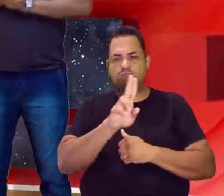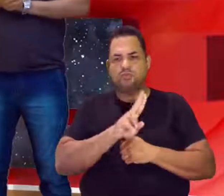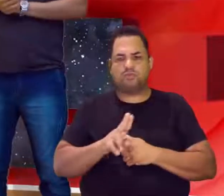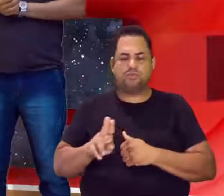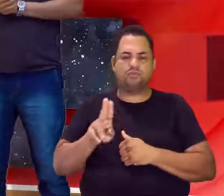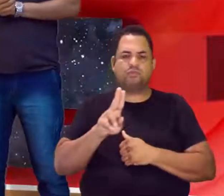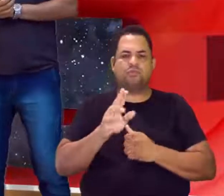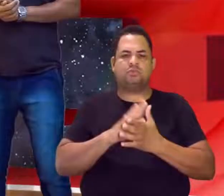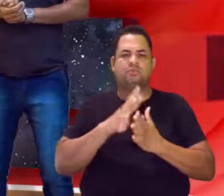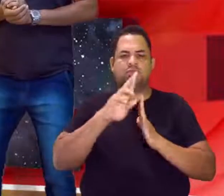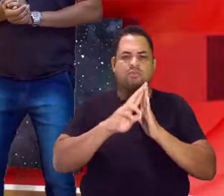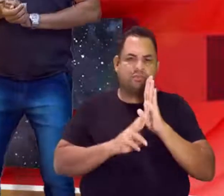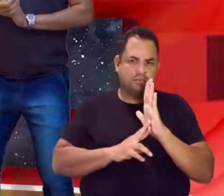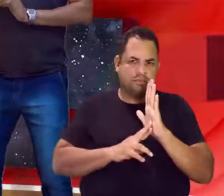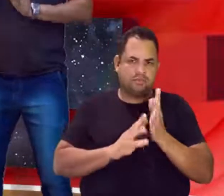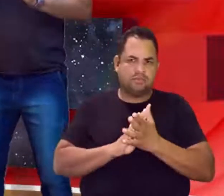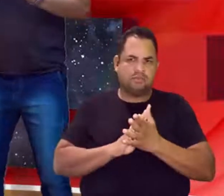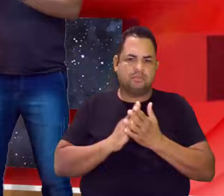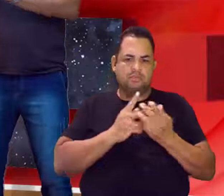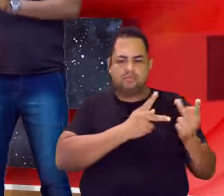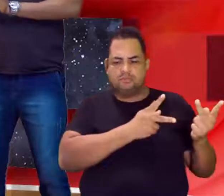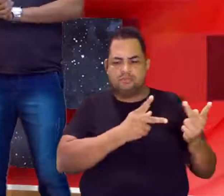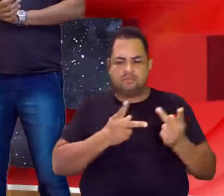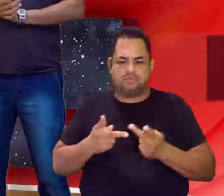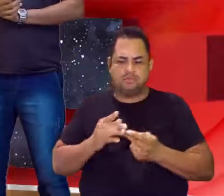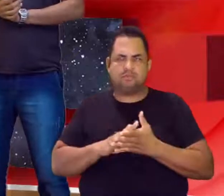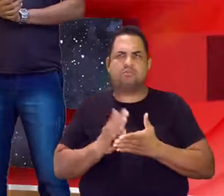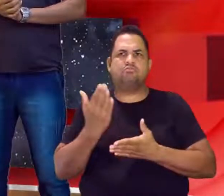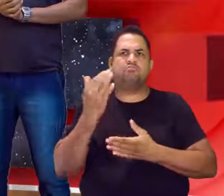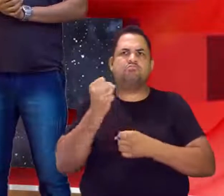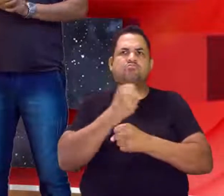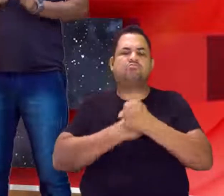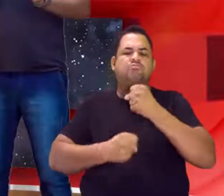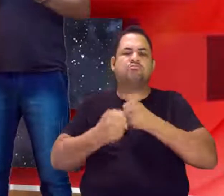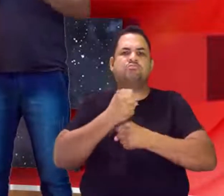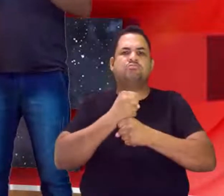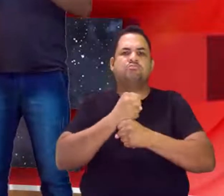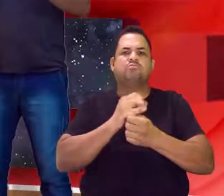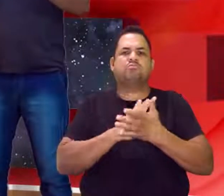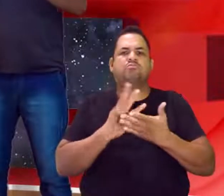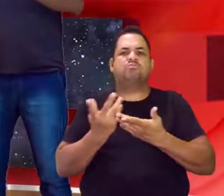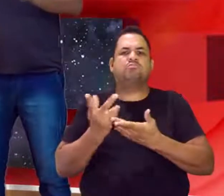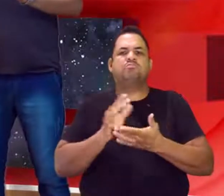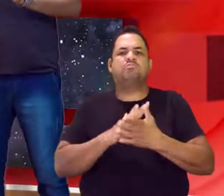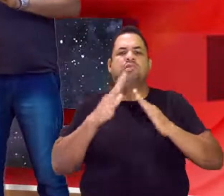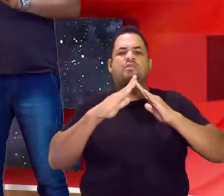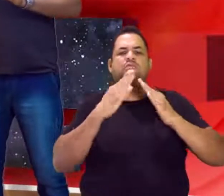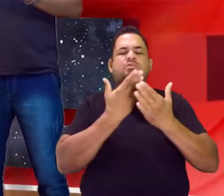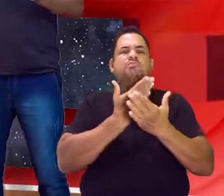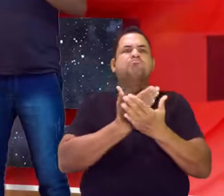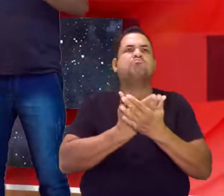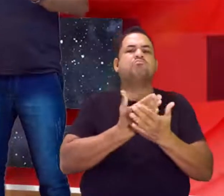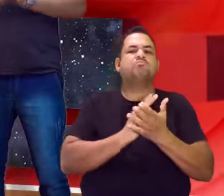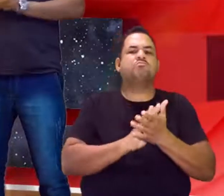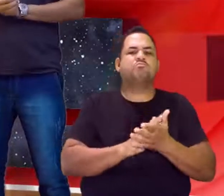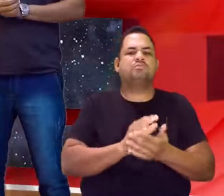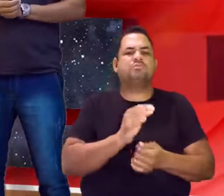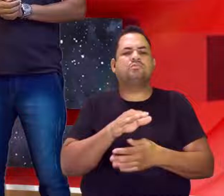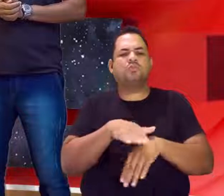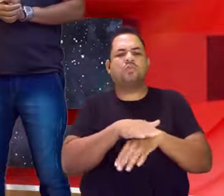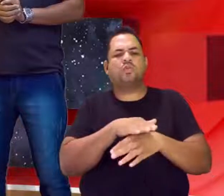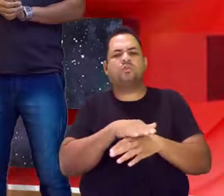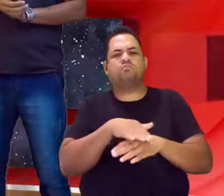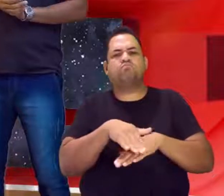fomos ano passado visitar uma escola, num distrito aqui próximo, e conversando com alguns alunos, teve uma que falou